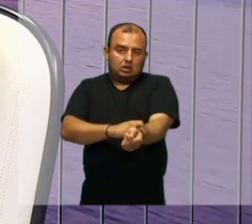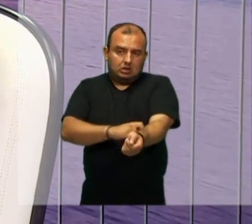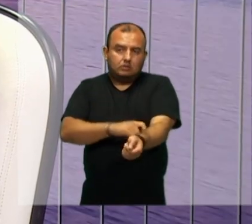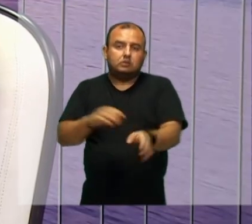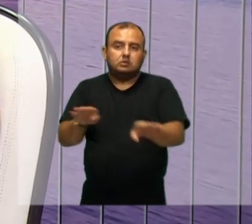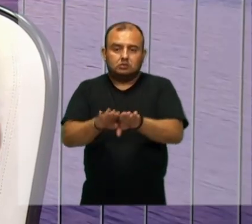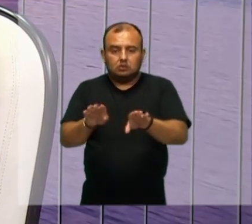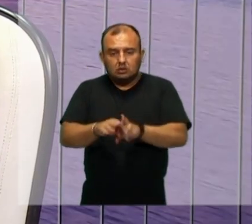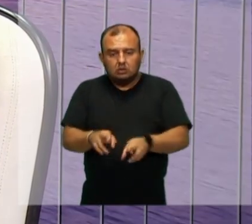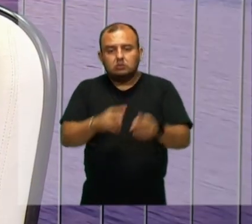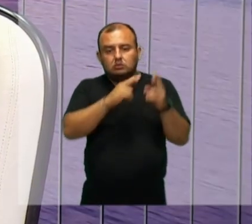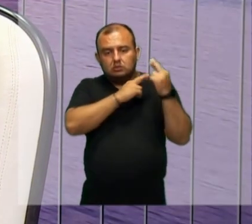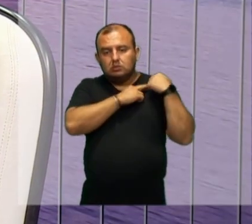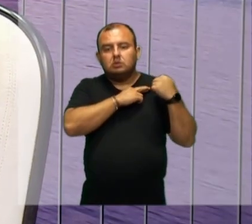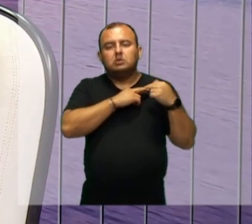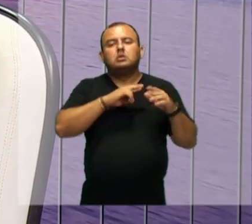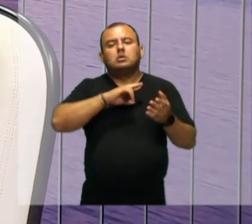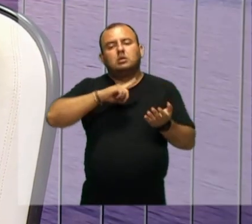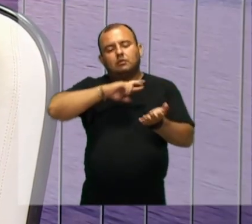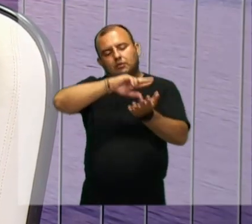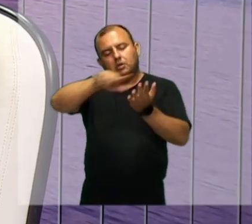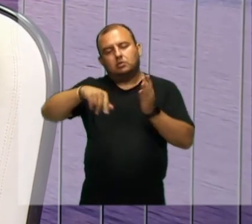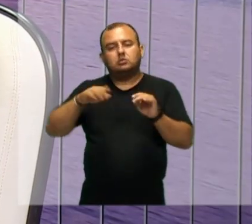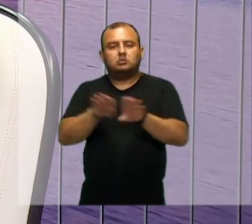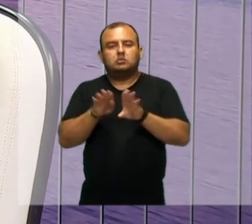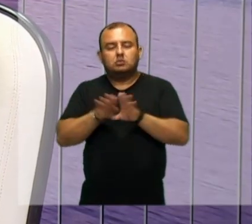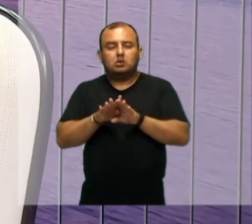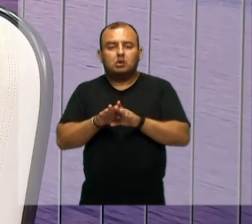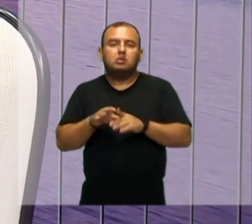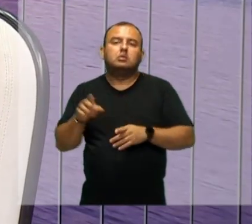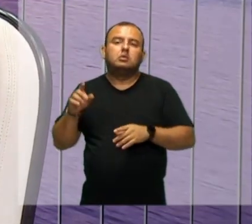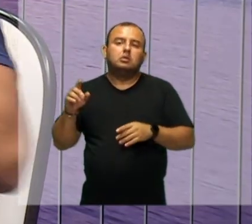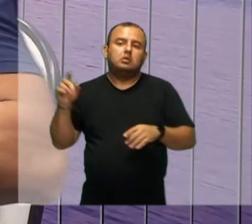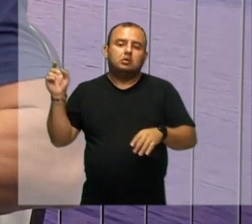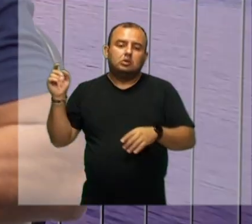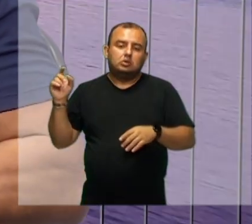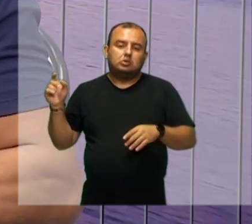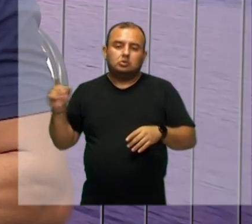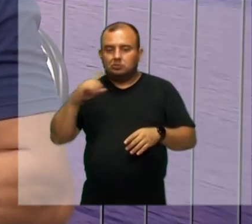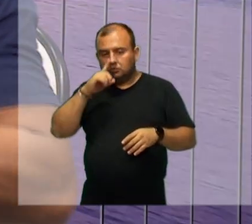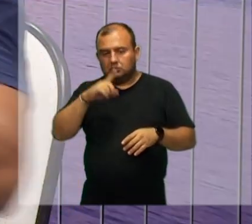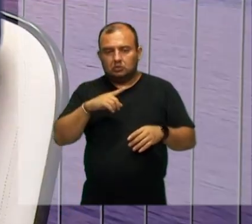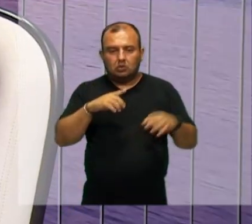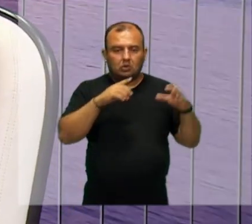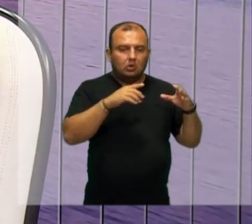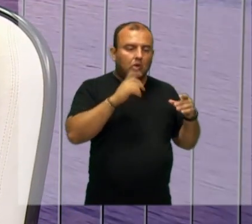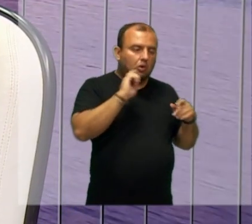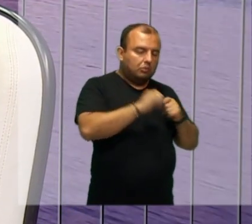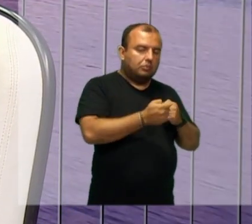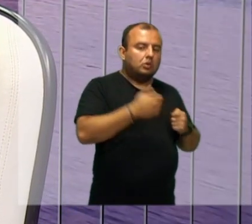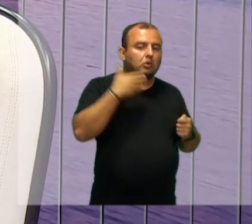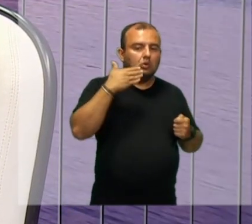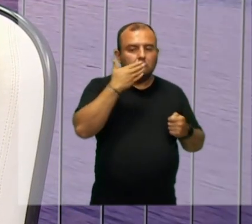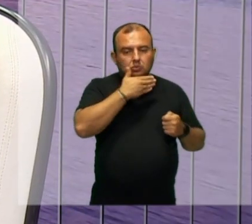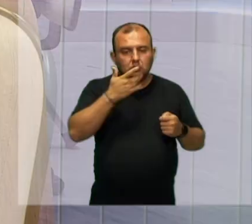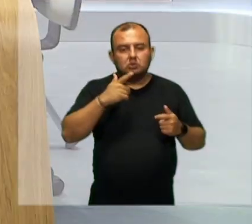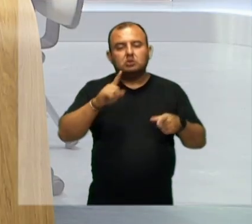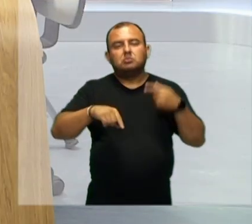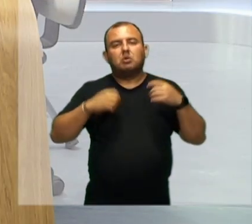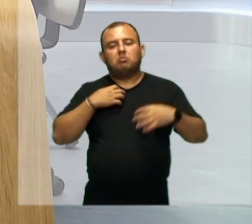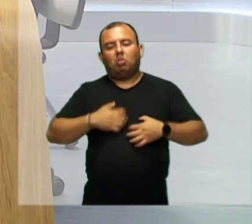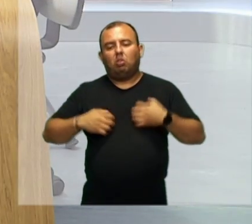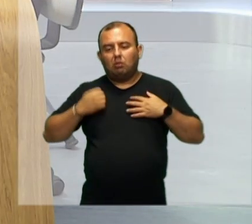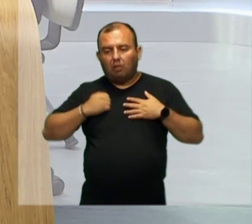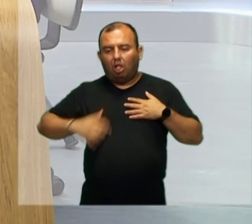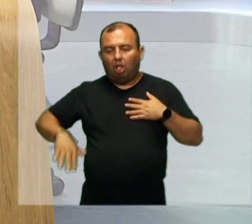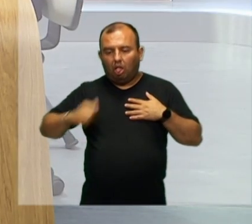da responsabilidade, tem um monte de coisa. Mas tu não pode correr o risco, por exemplo, não, hoje eu vou comer um pão com doce e te dar um desarranjo. Ou você